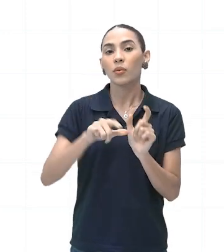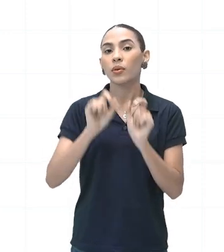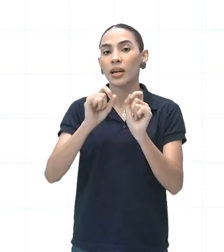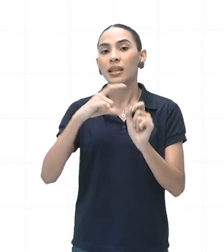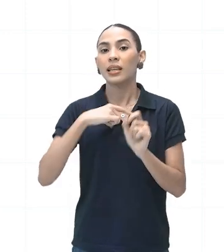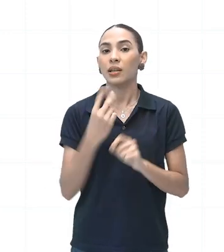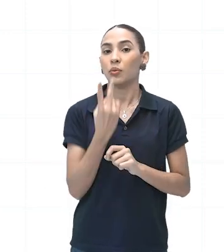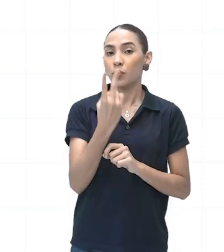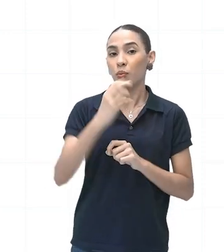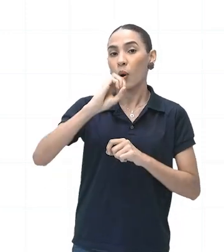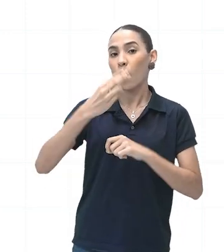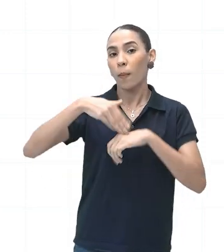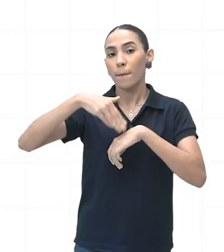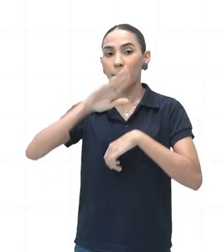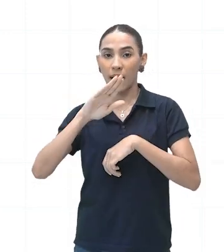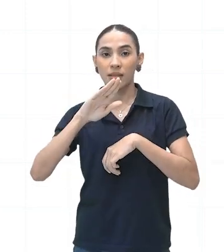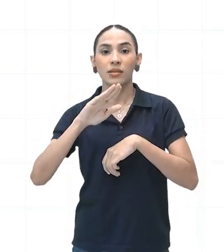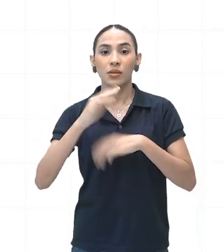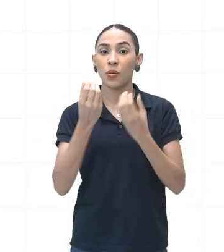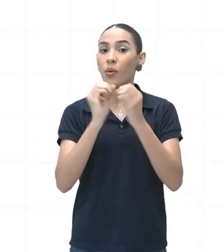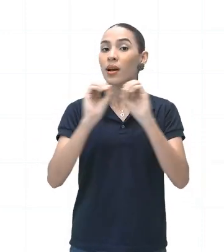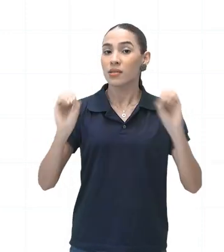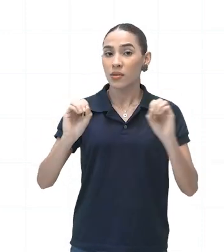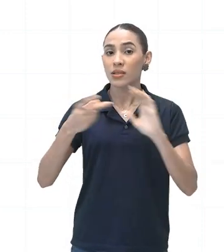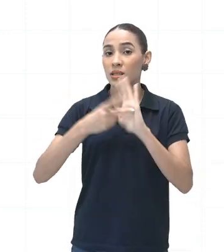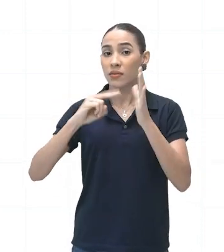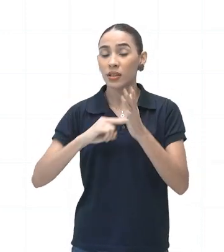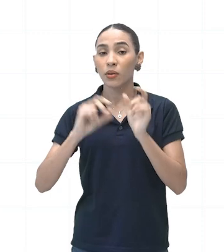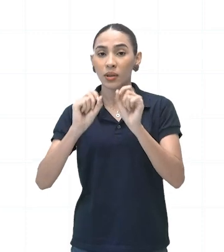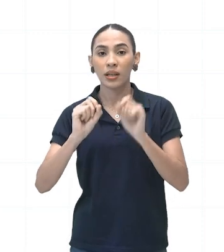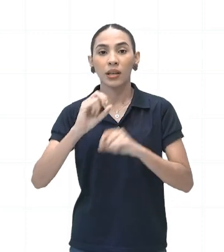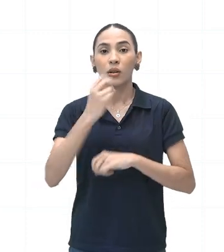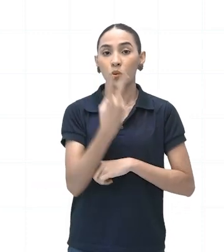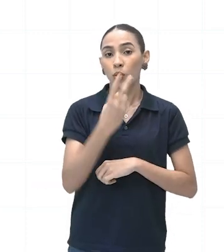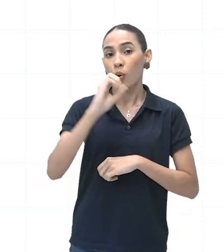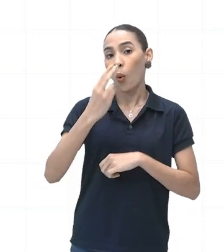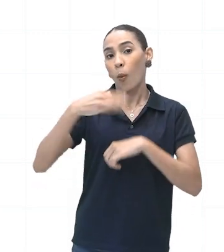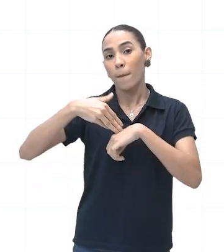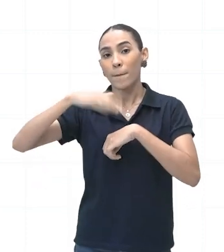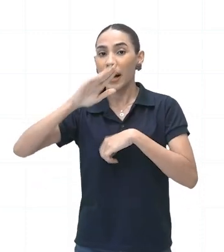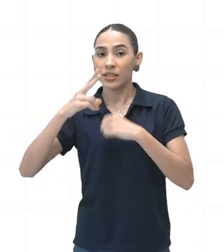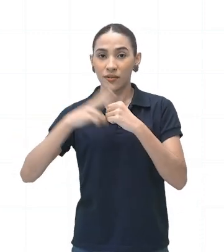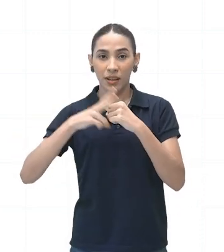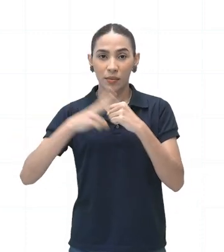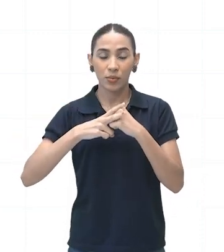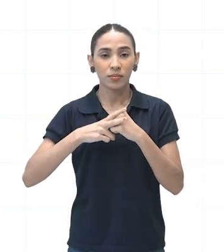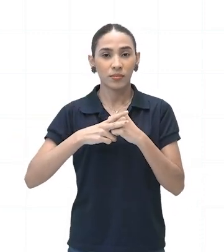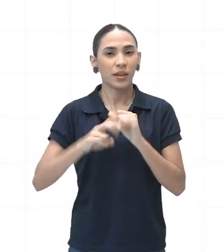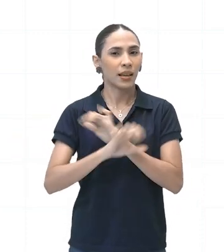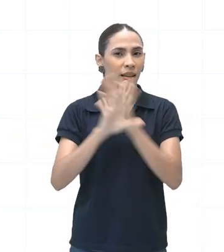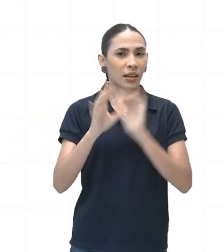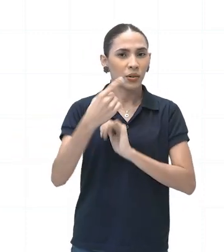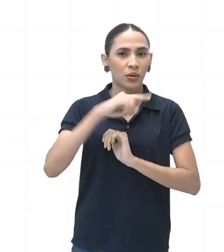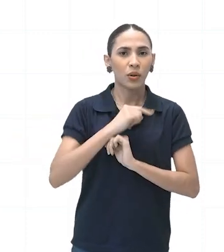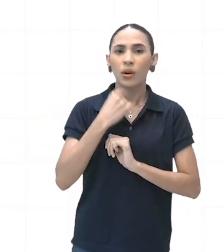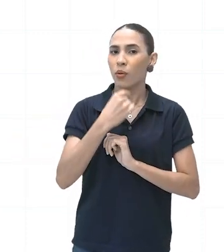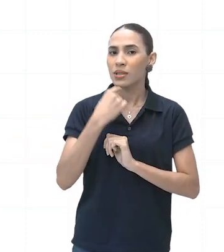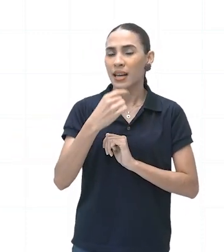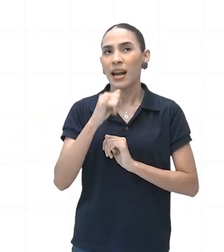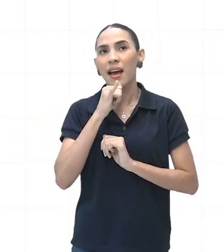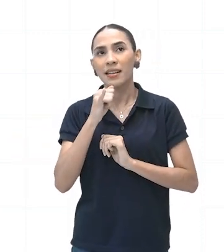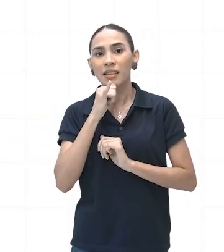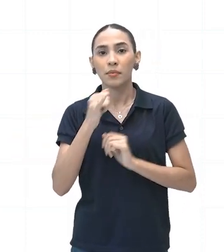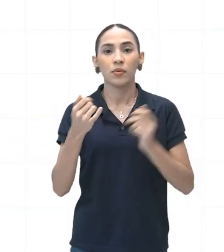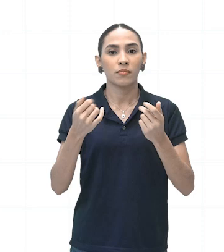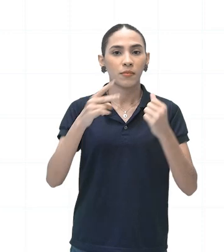eu tenho duas ou mais orações, ou seja, dois ou mais verbos. É claro que a gente não considera quando os verbos